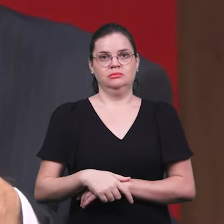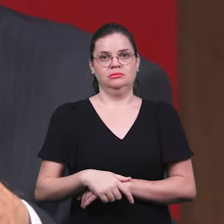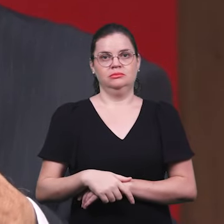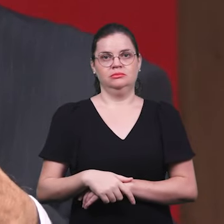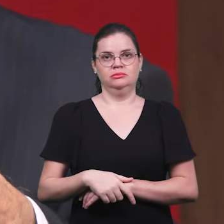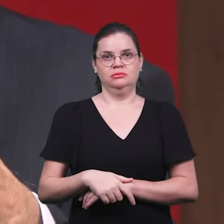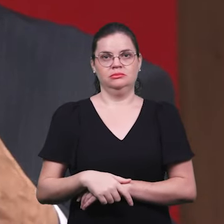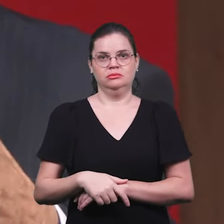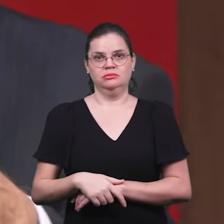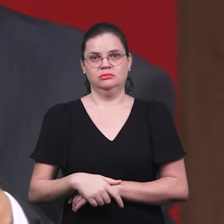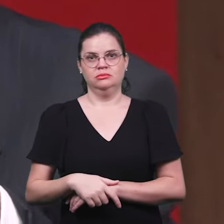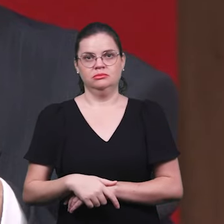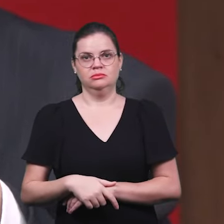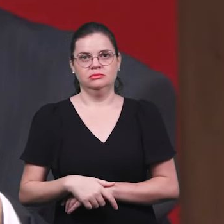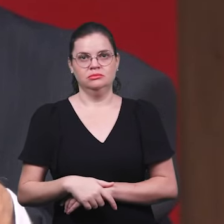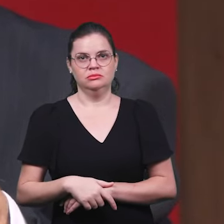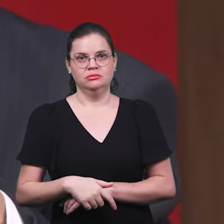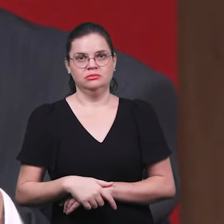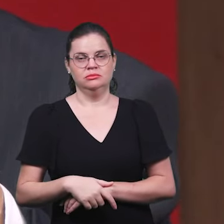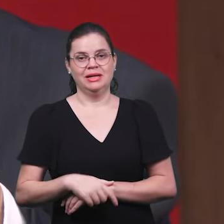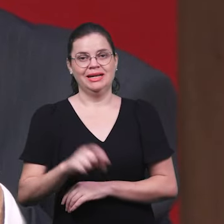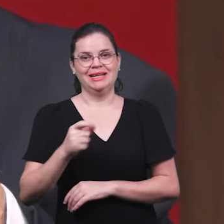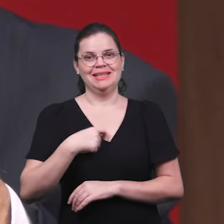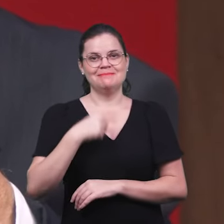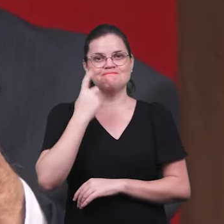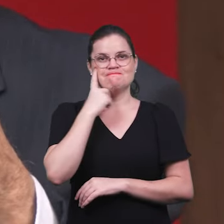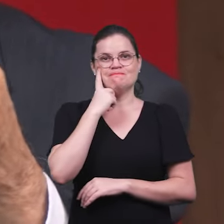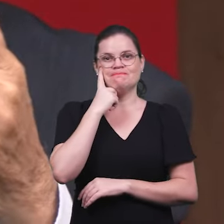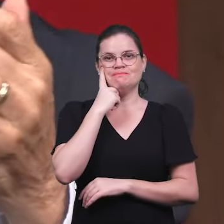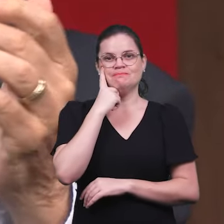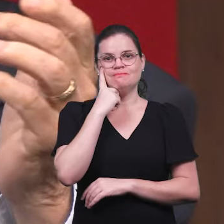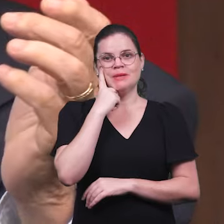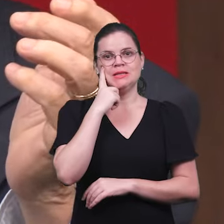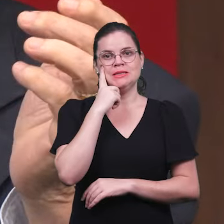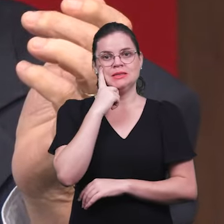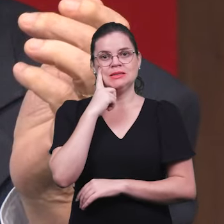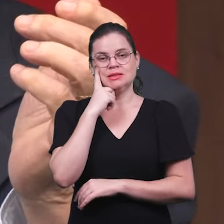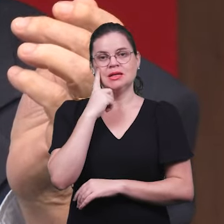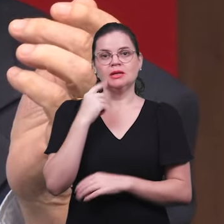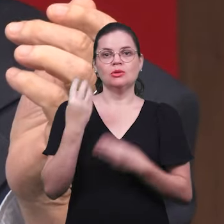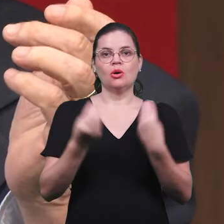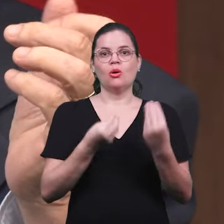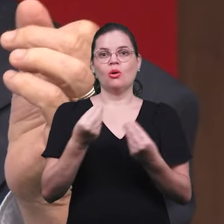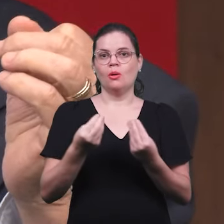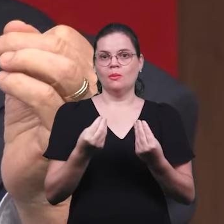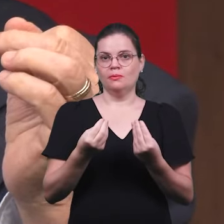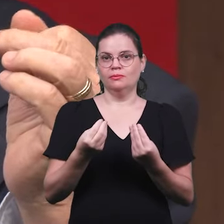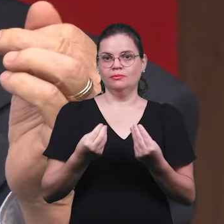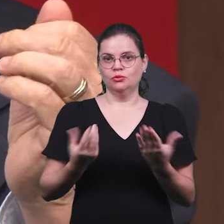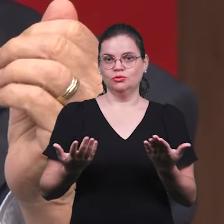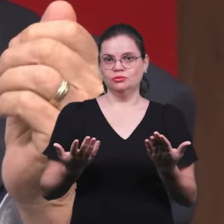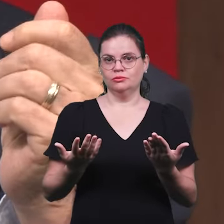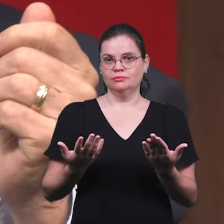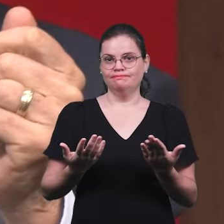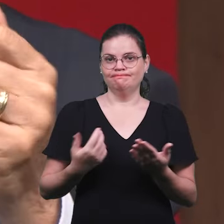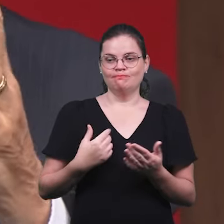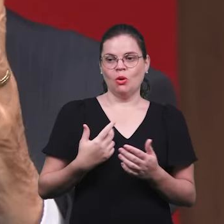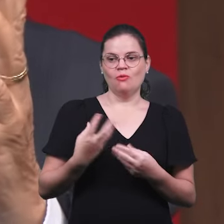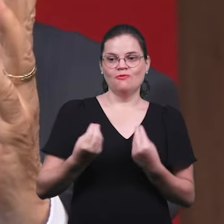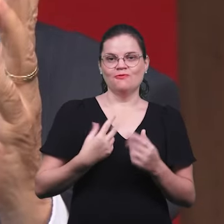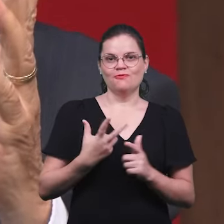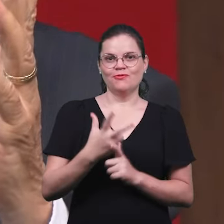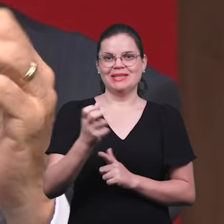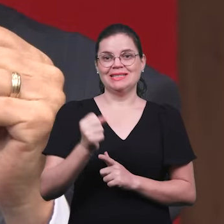buscando os meios da conquista, ele viu no céu, ao meio-dia,